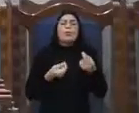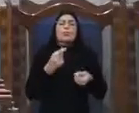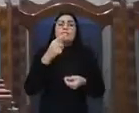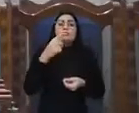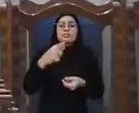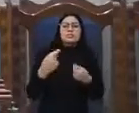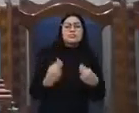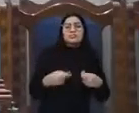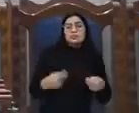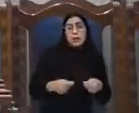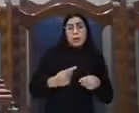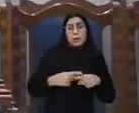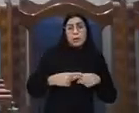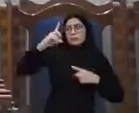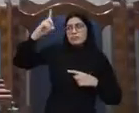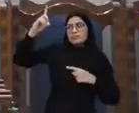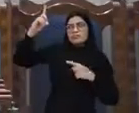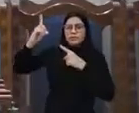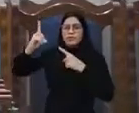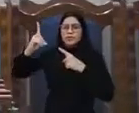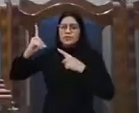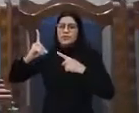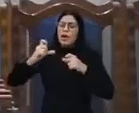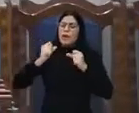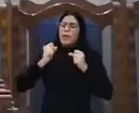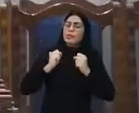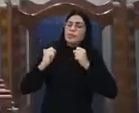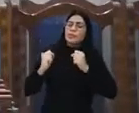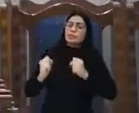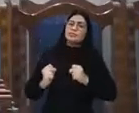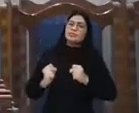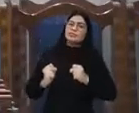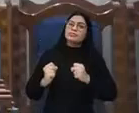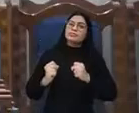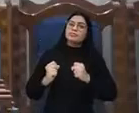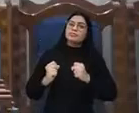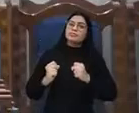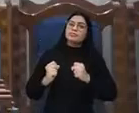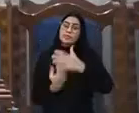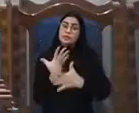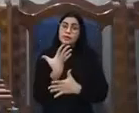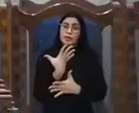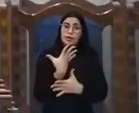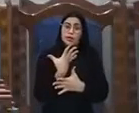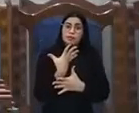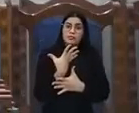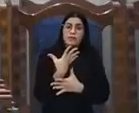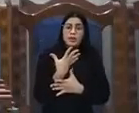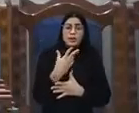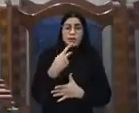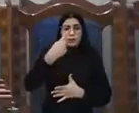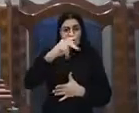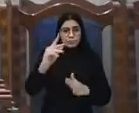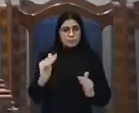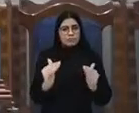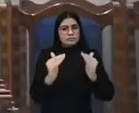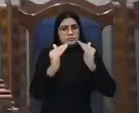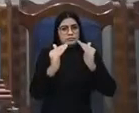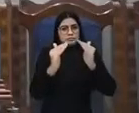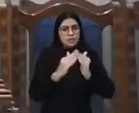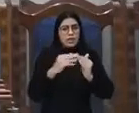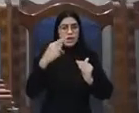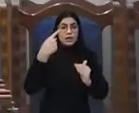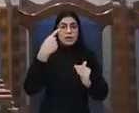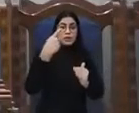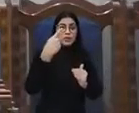é poderoso para criar do nada e fazer existir na sua casa, fazer existir na sua